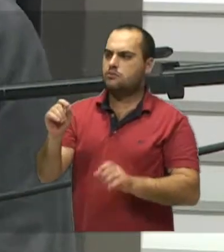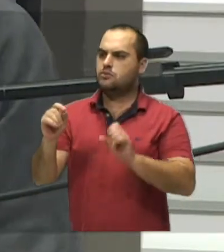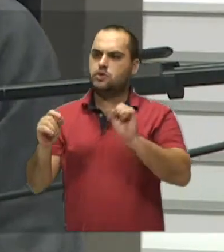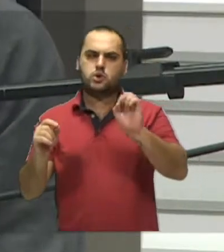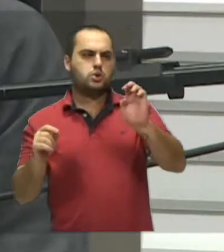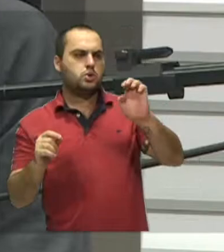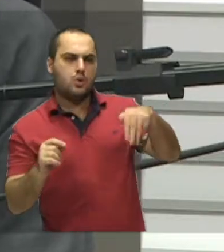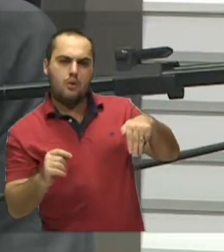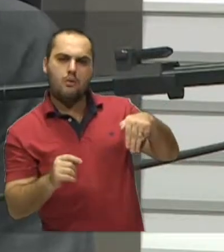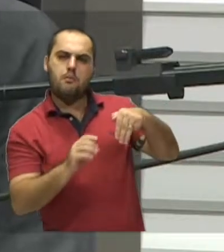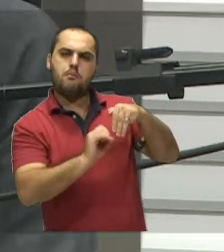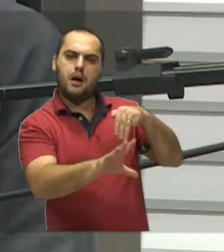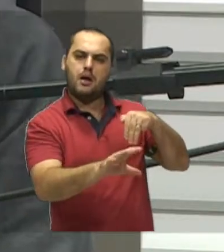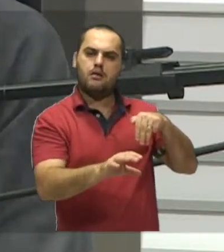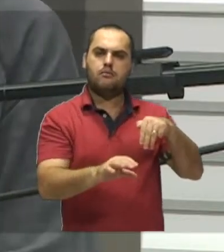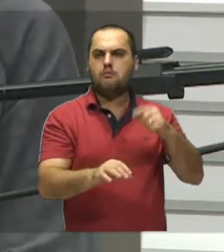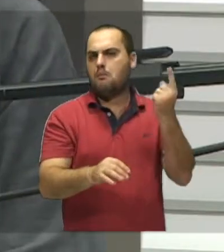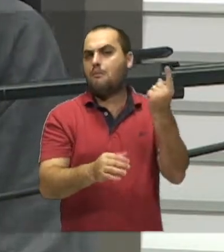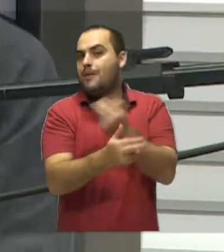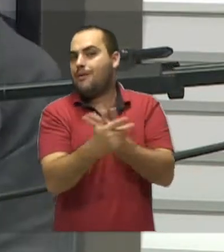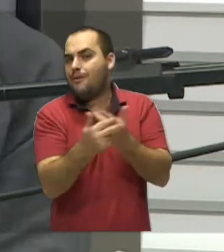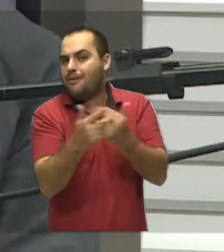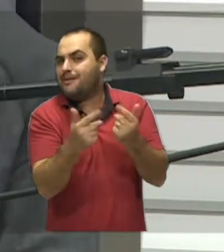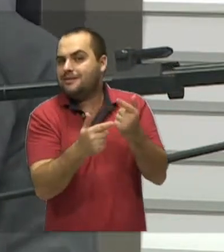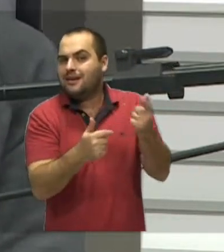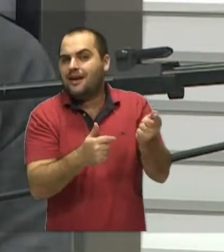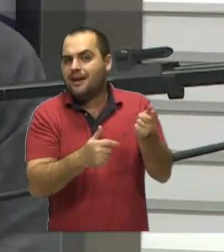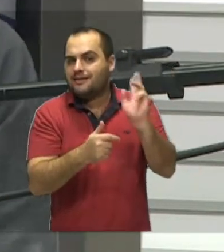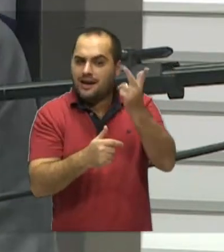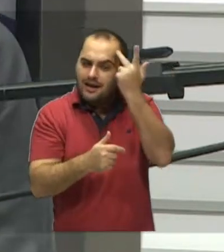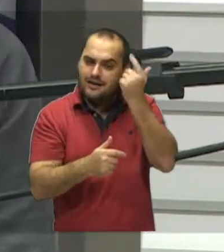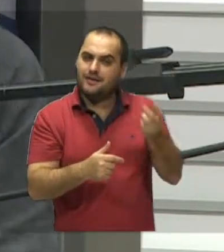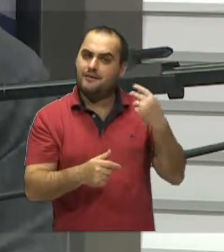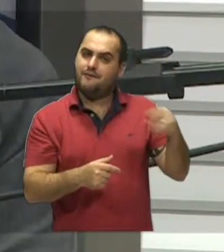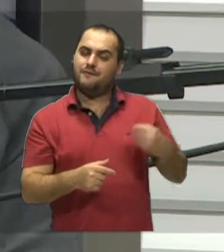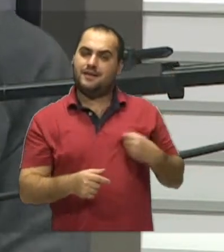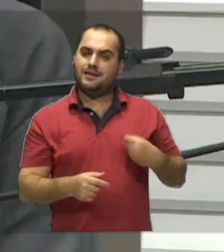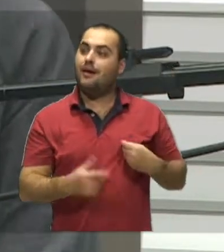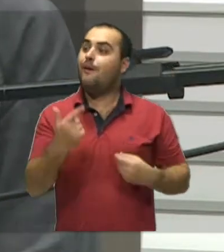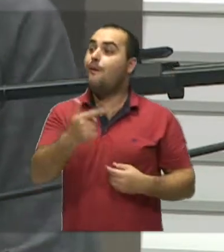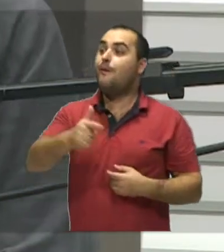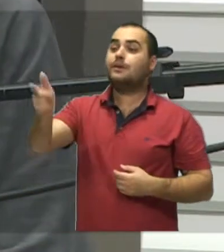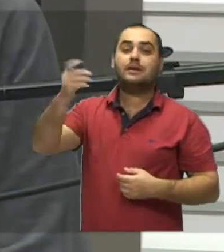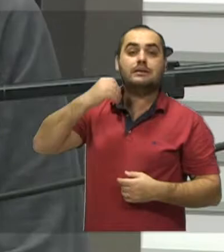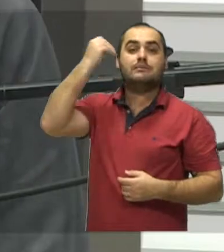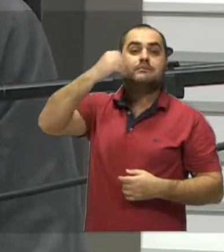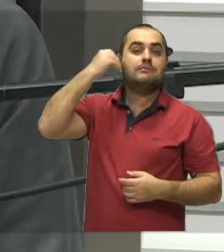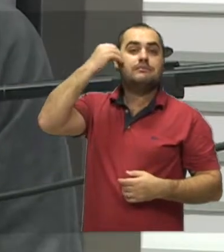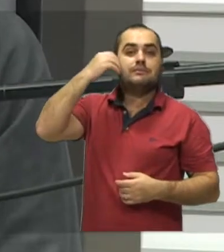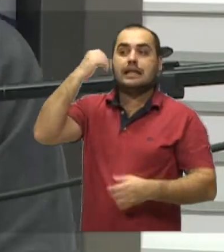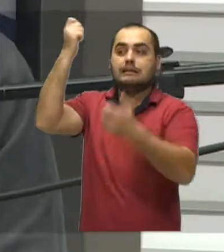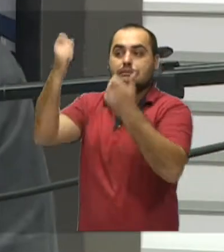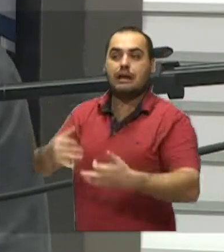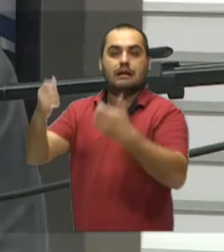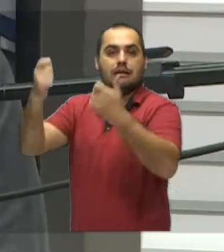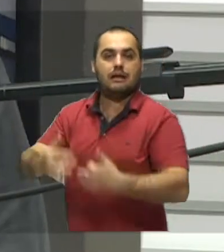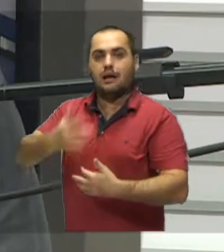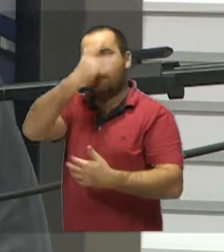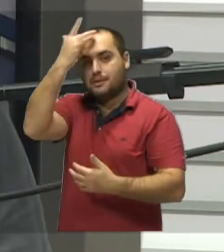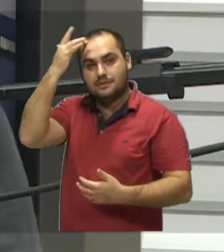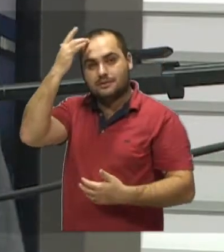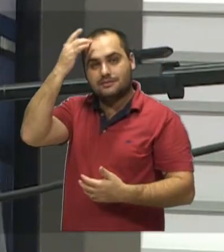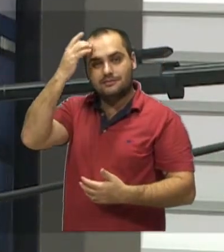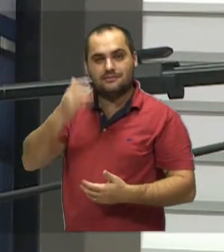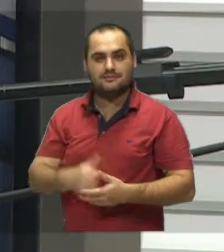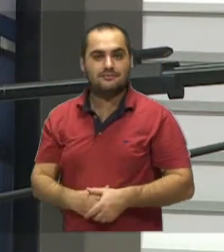você fazer intuitivamente, outra coisa é você explicar exatamente para outra pessoa o que ela deve fazer, o que ela pode, os caminhos, né?